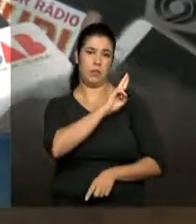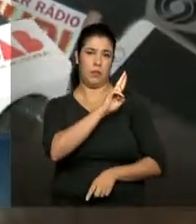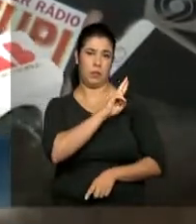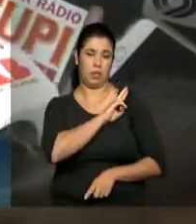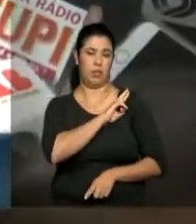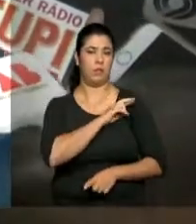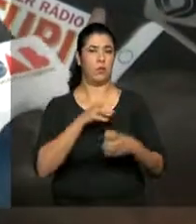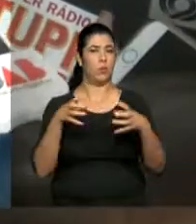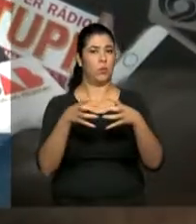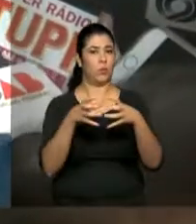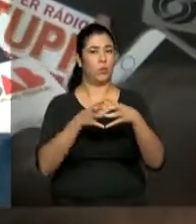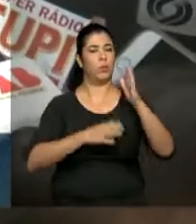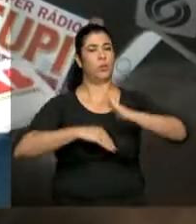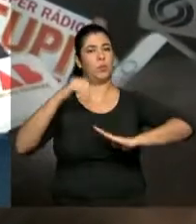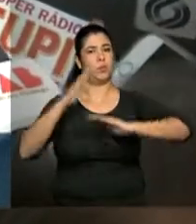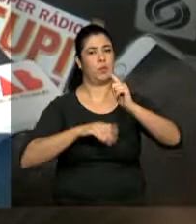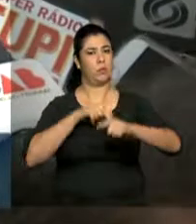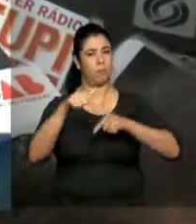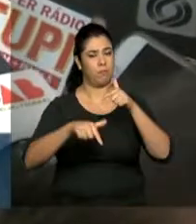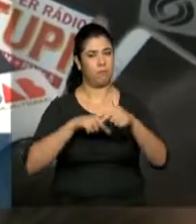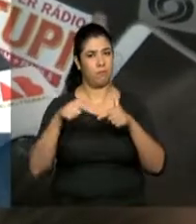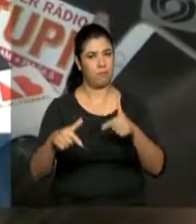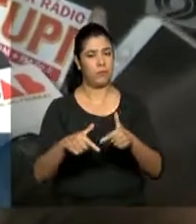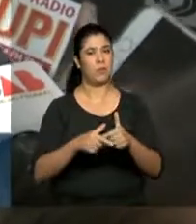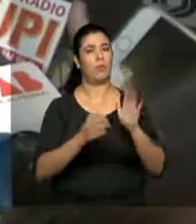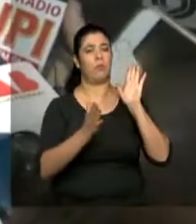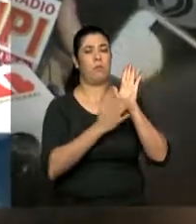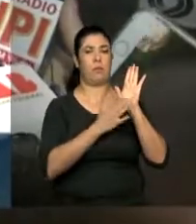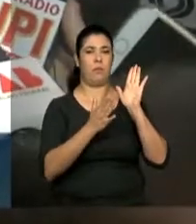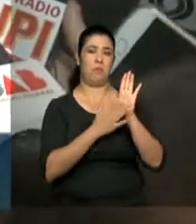estão todos em atividade, trabalhando essas